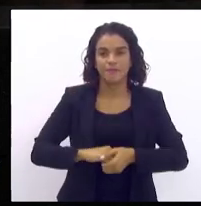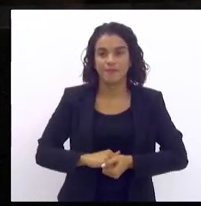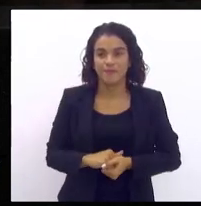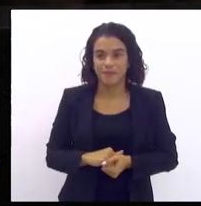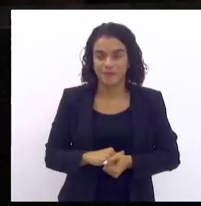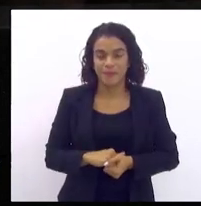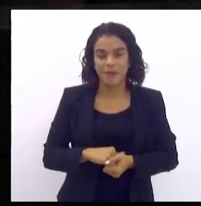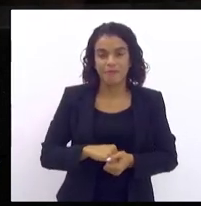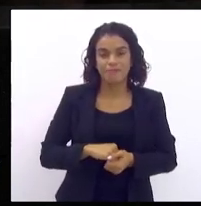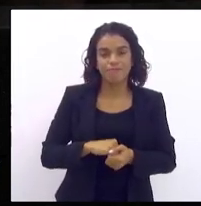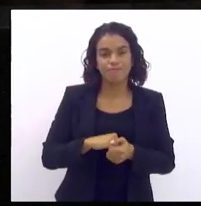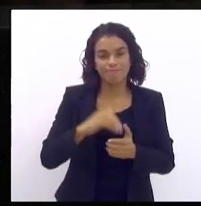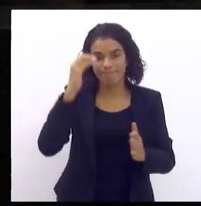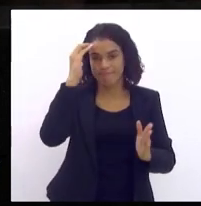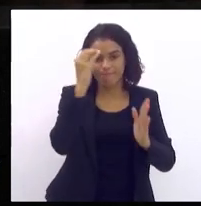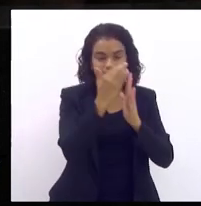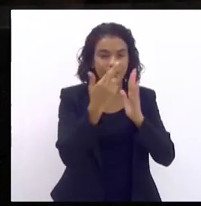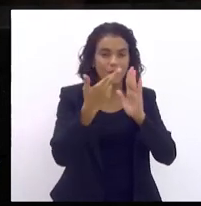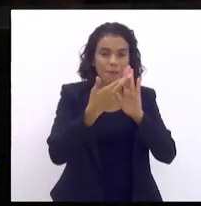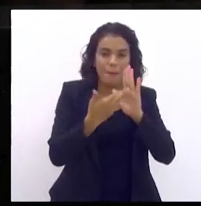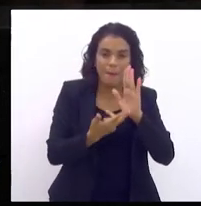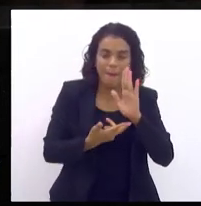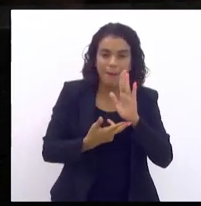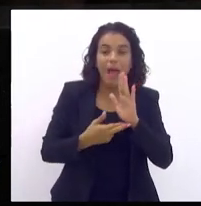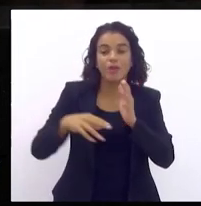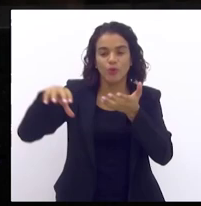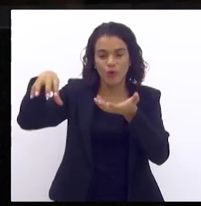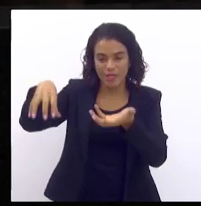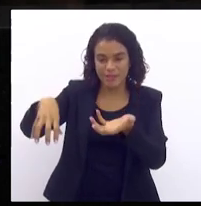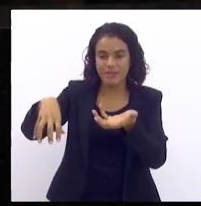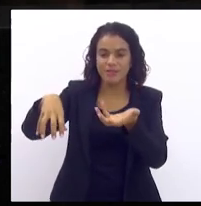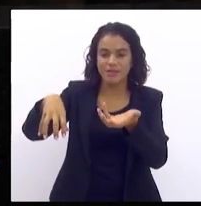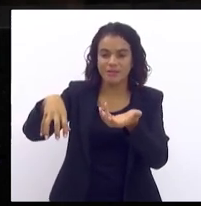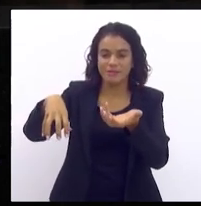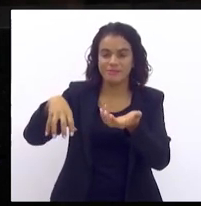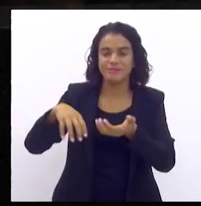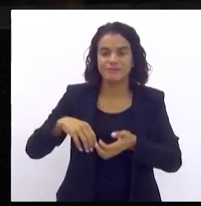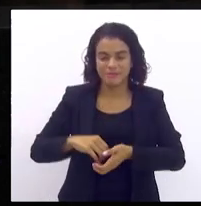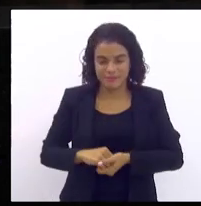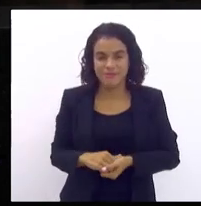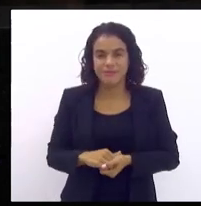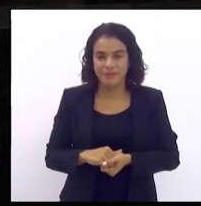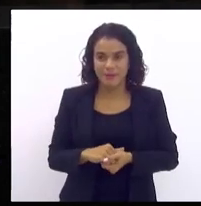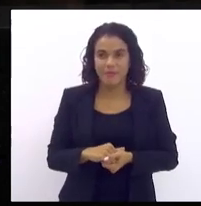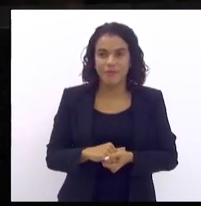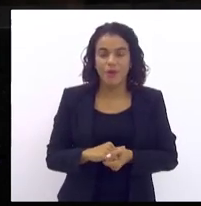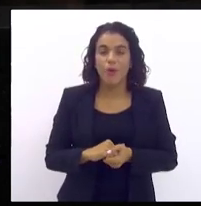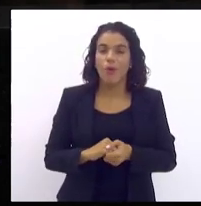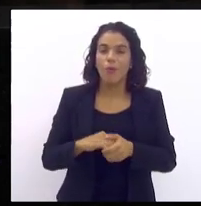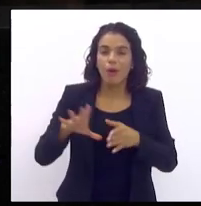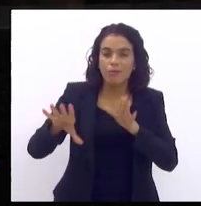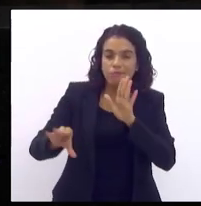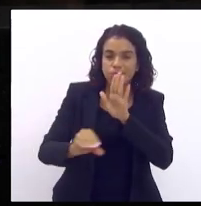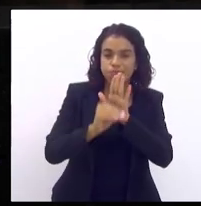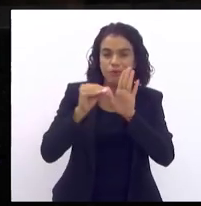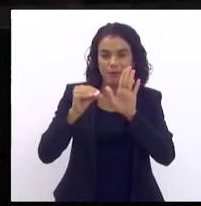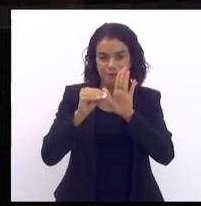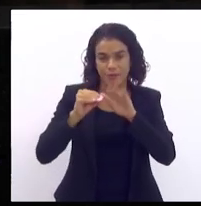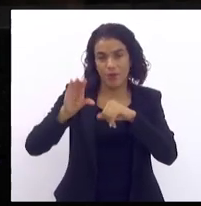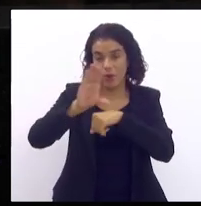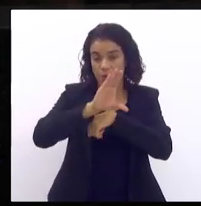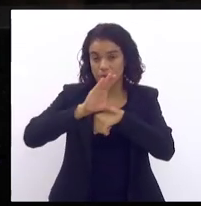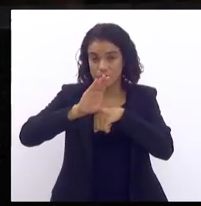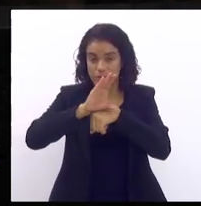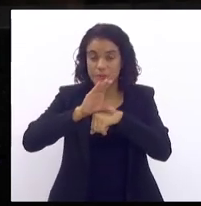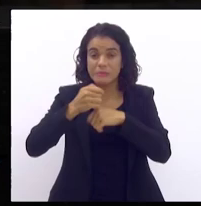o regimento do Congresso Nacional. Uma emenda constitucional, ela tem